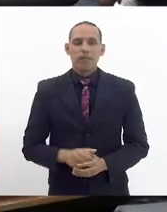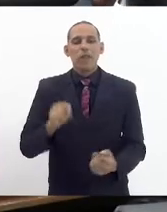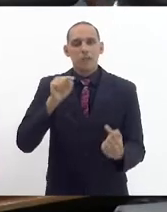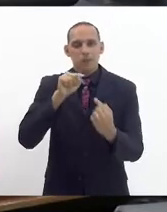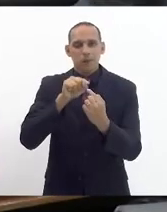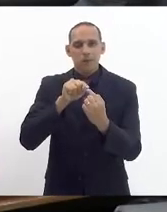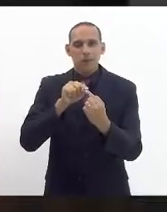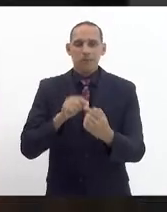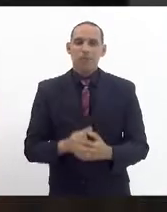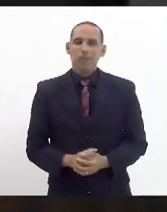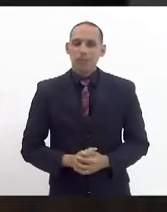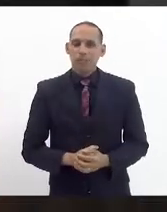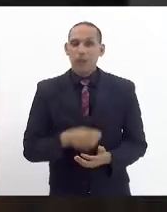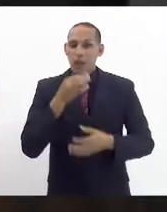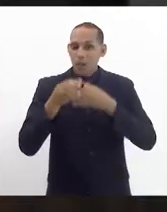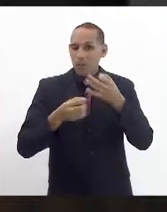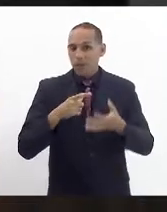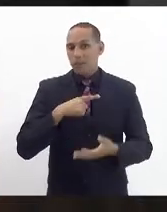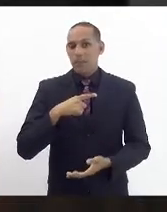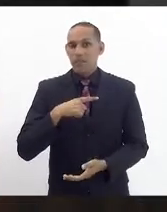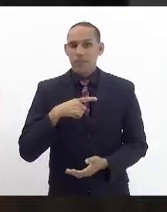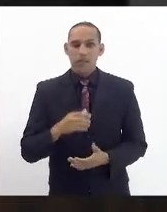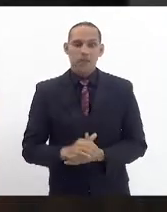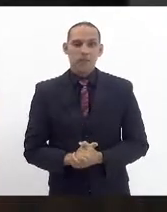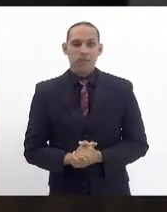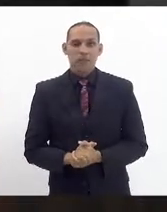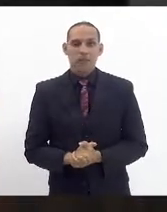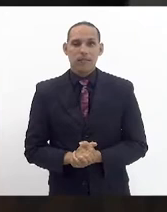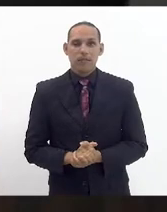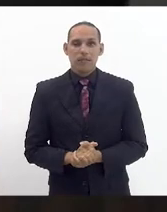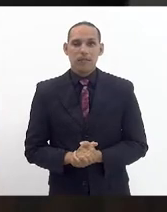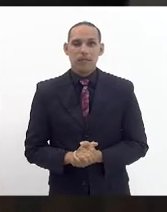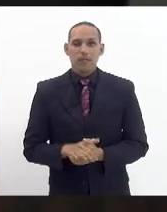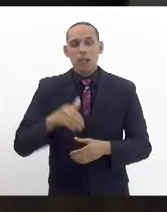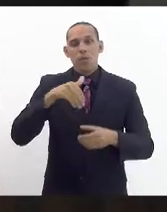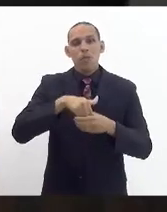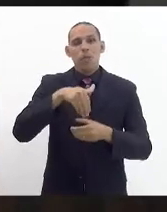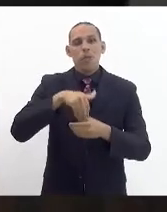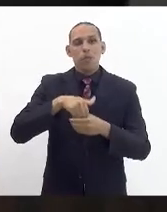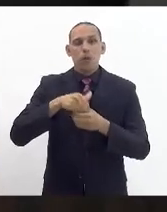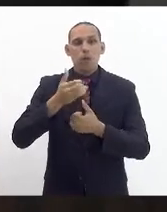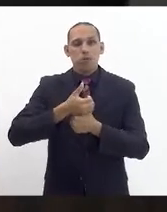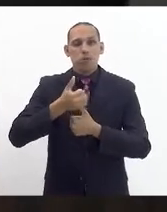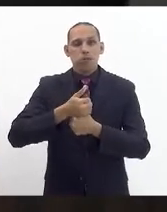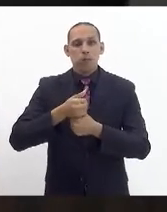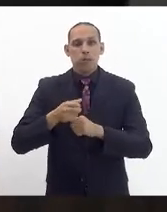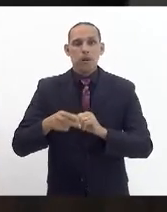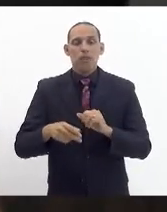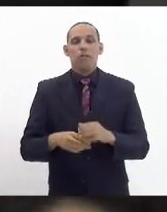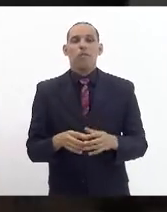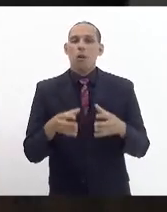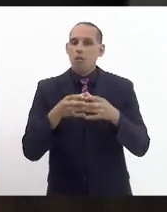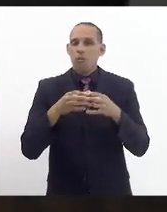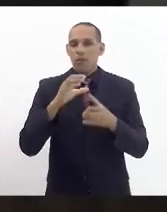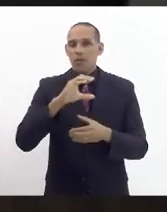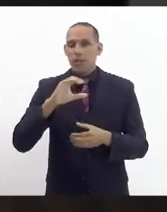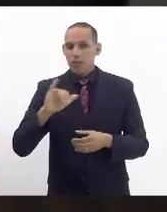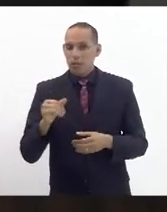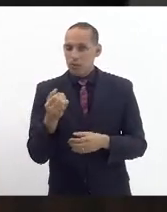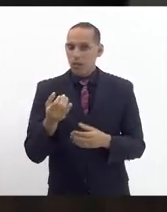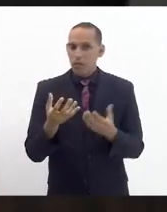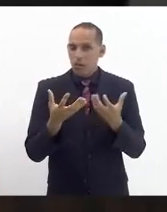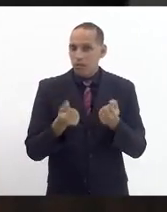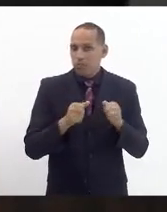Favorável. Os pareceres emitidos em votação substitutivo da Comissão de Constituição e Justiça. Se os que